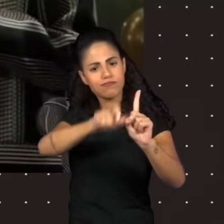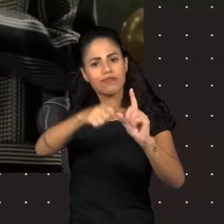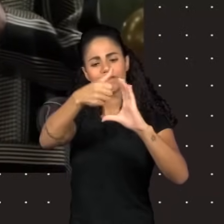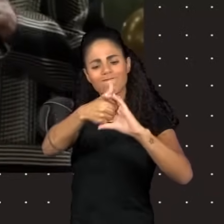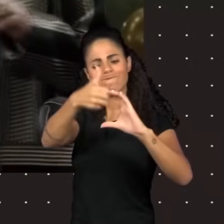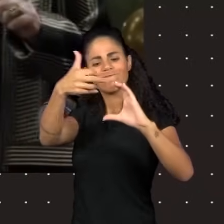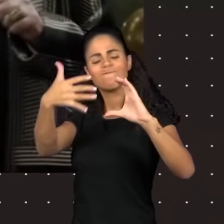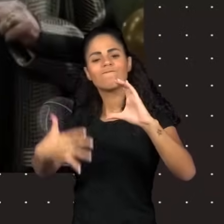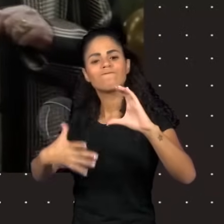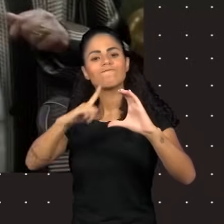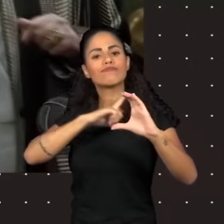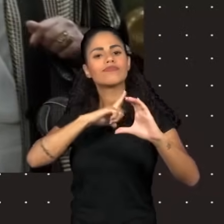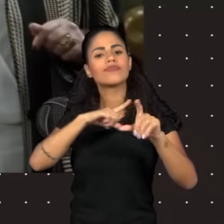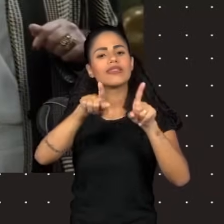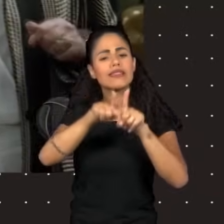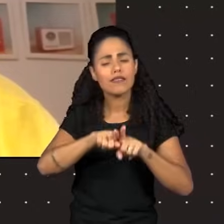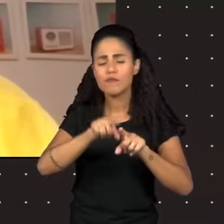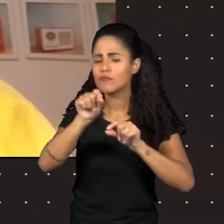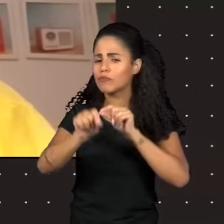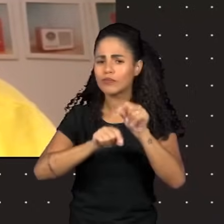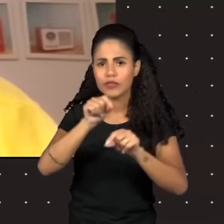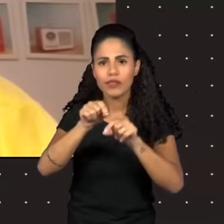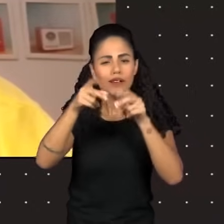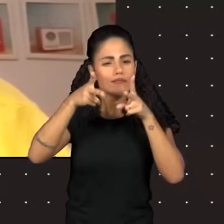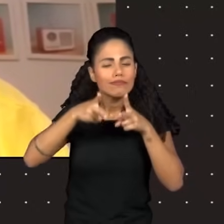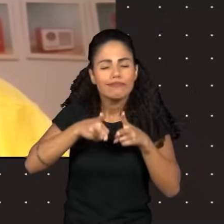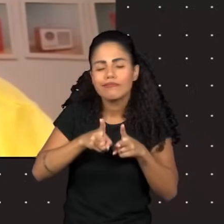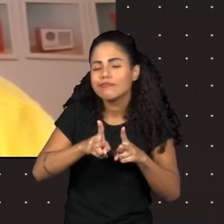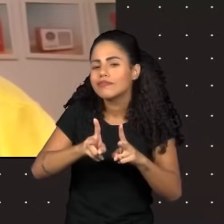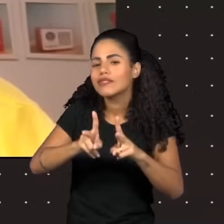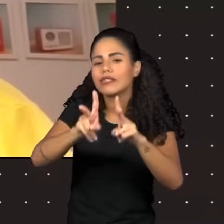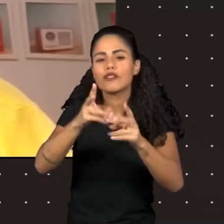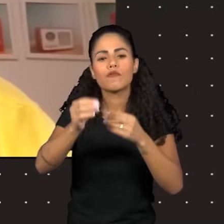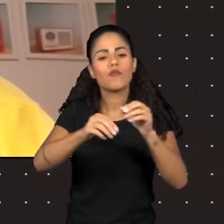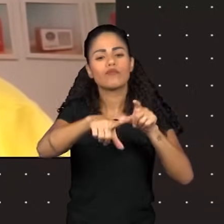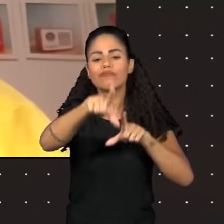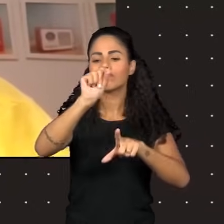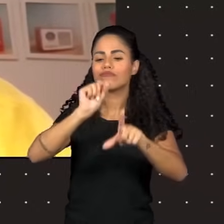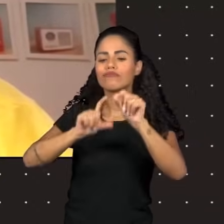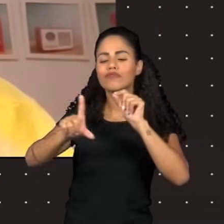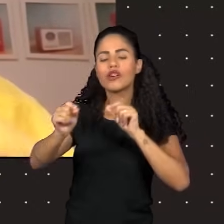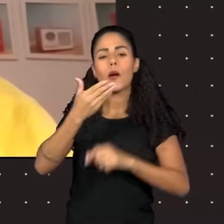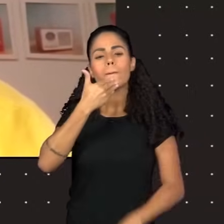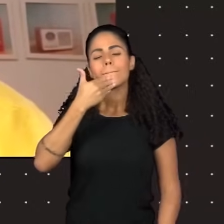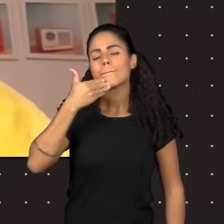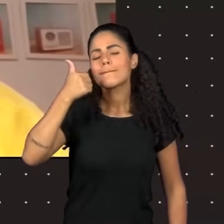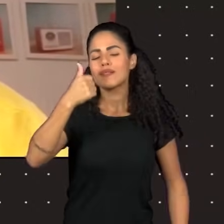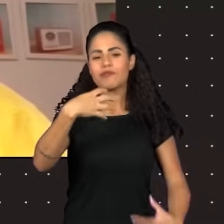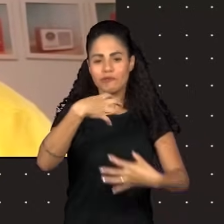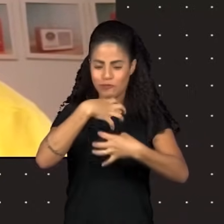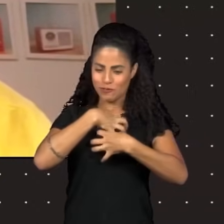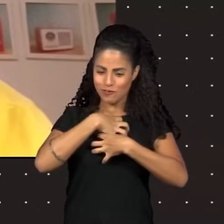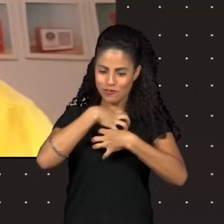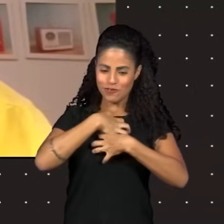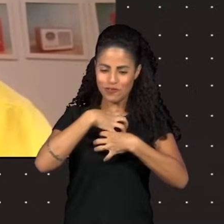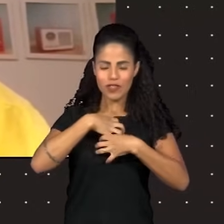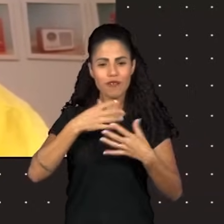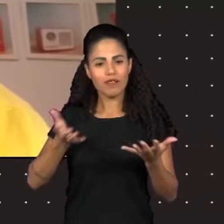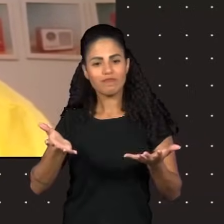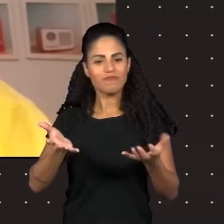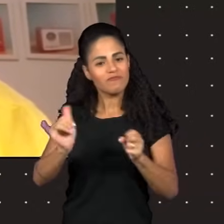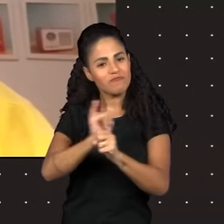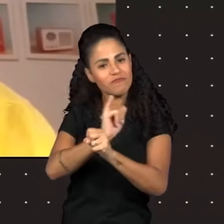características. E Selma sempre soube optar pelo melhor jeito de lidar com